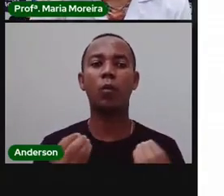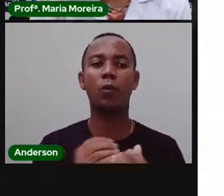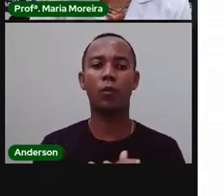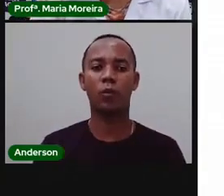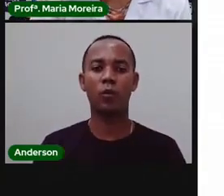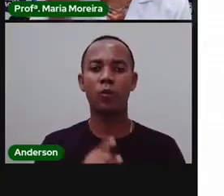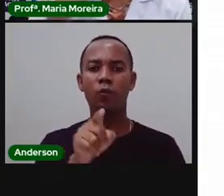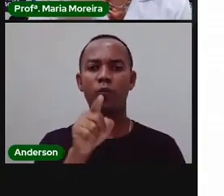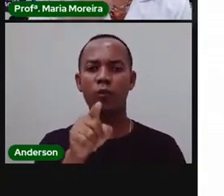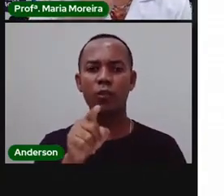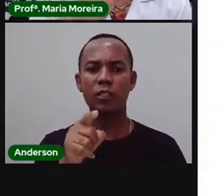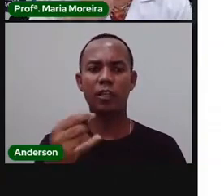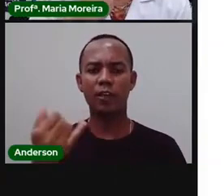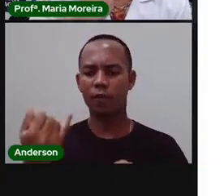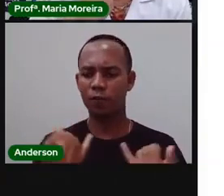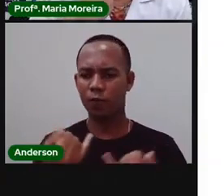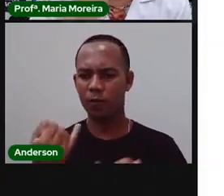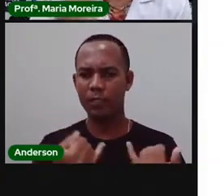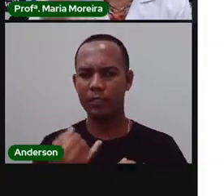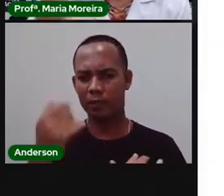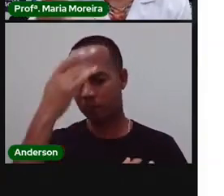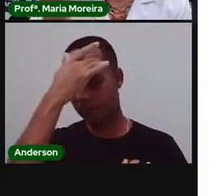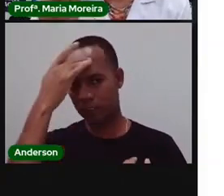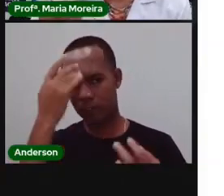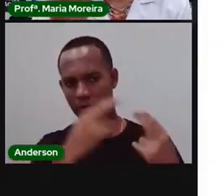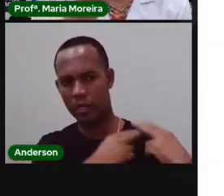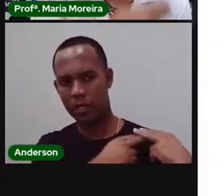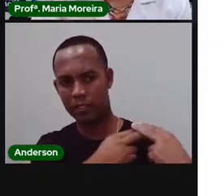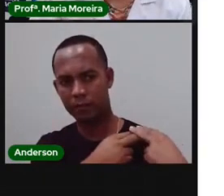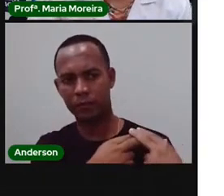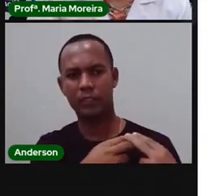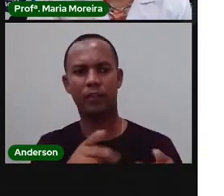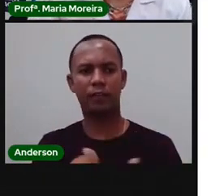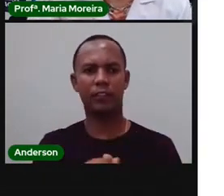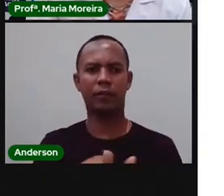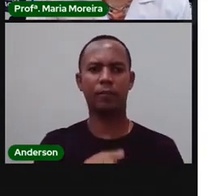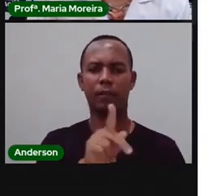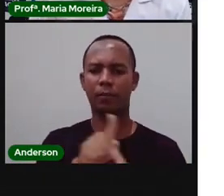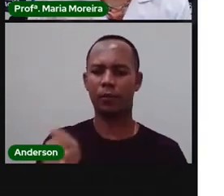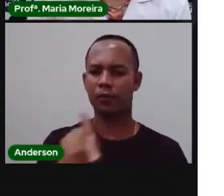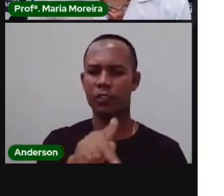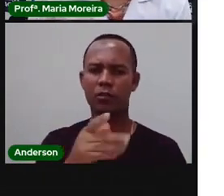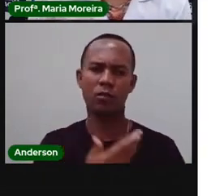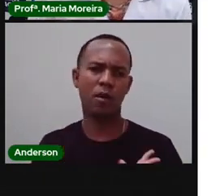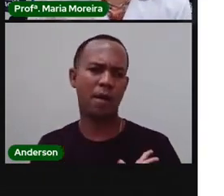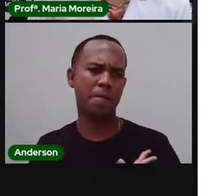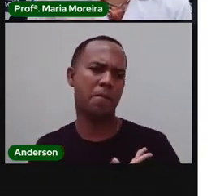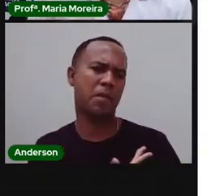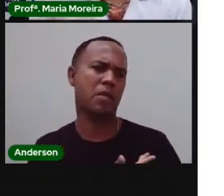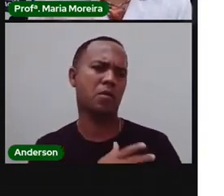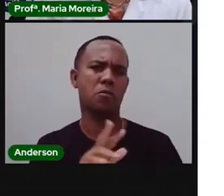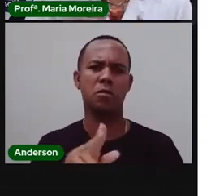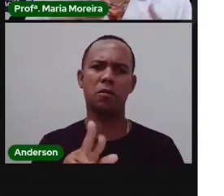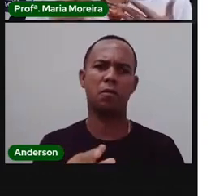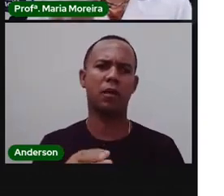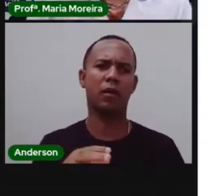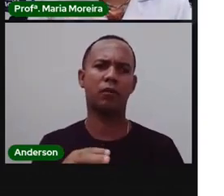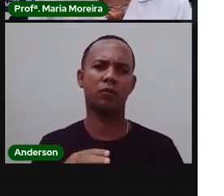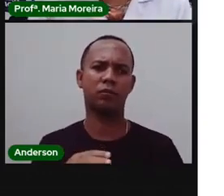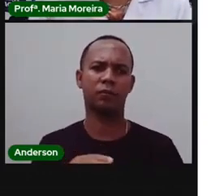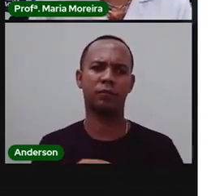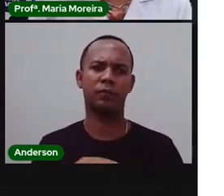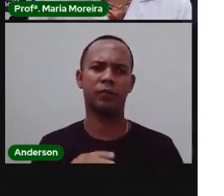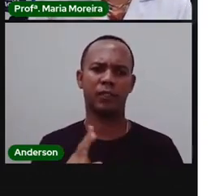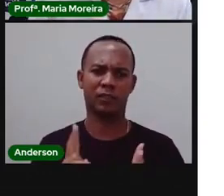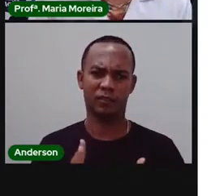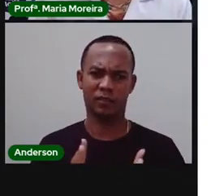passa uma informação para o seu responsável, para a sua própria, para o seu coleguinha, para o seu irmão? Bom, nem